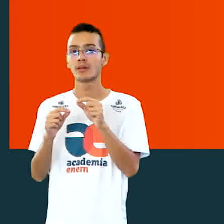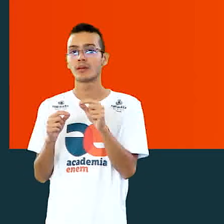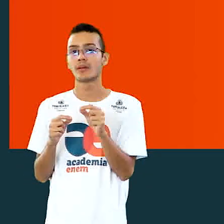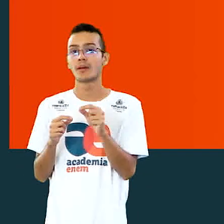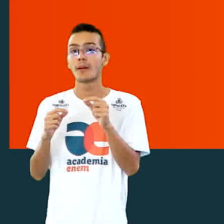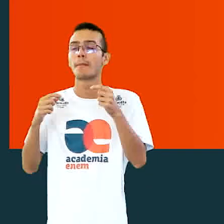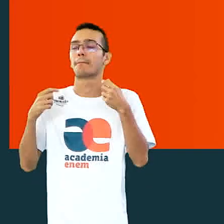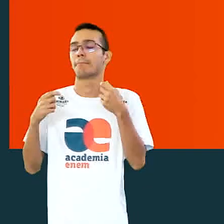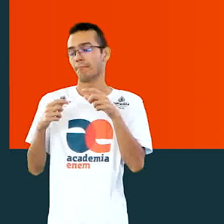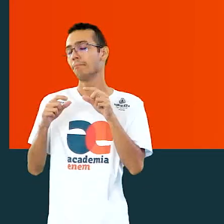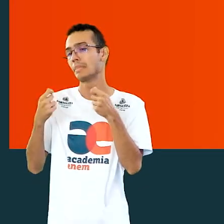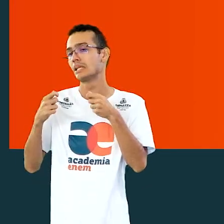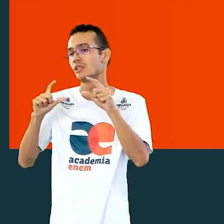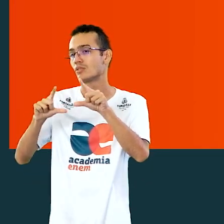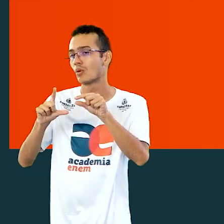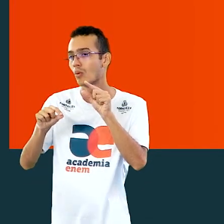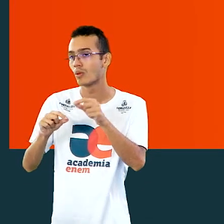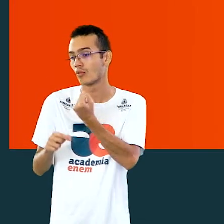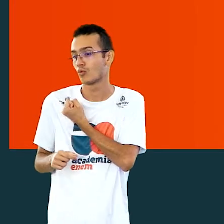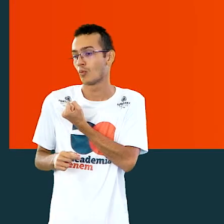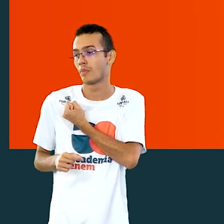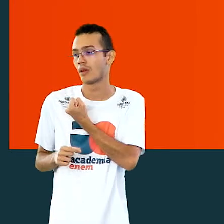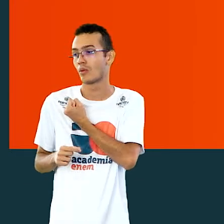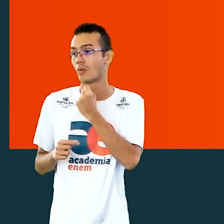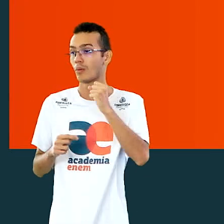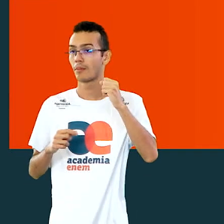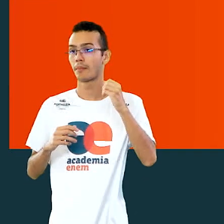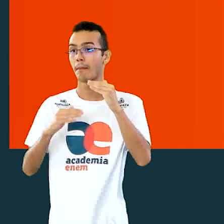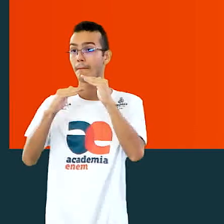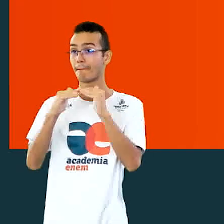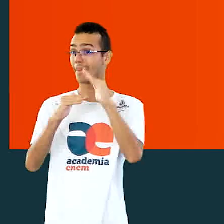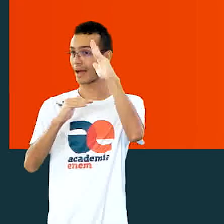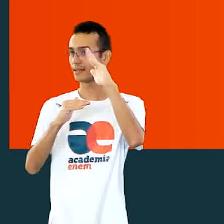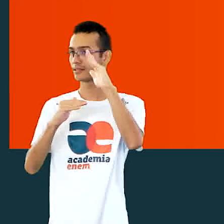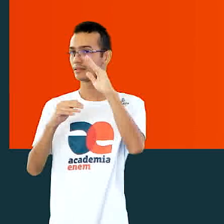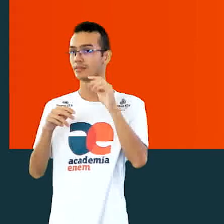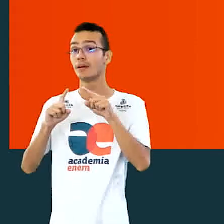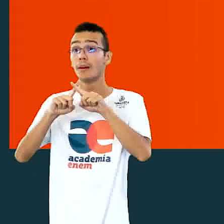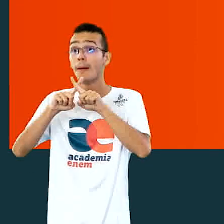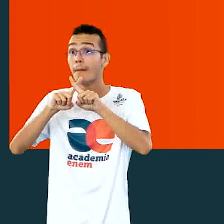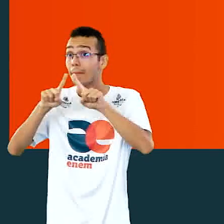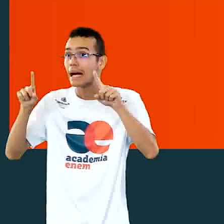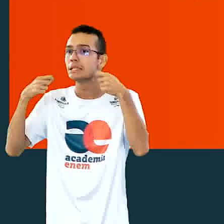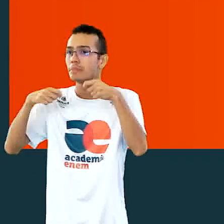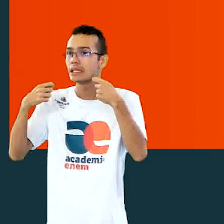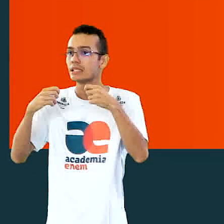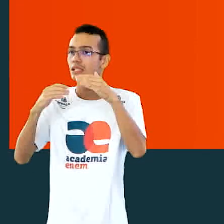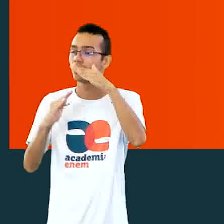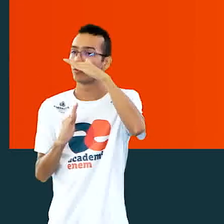dele. Qual é o valor mínimo que eu preciso? Bora, galera.